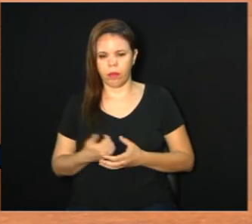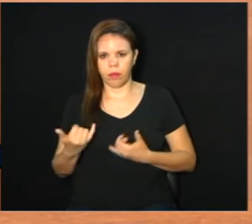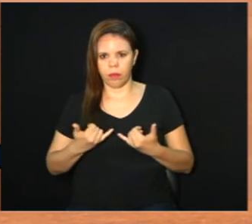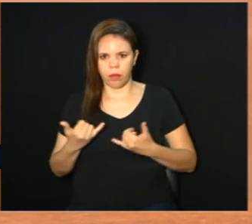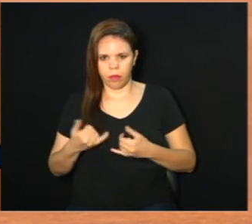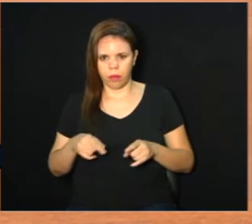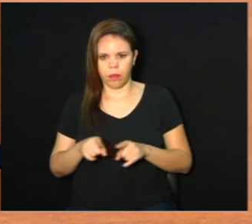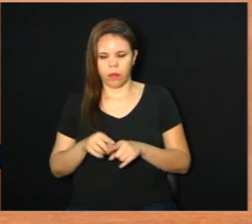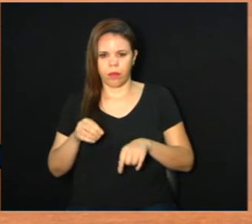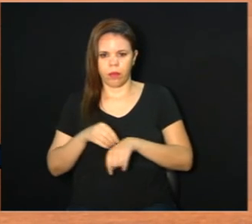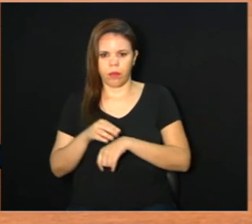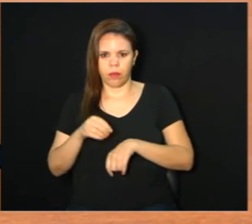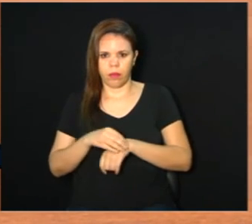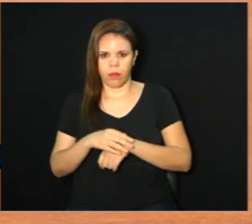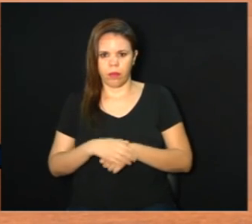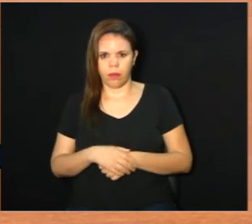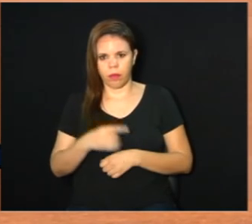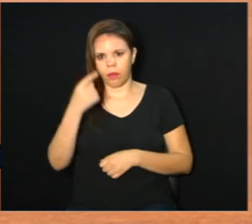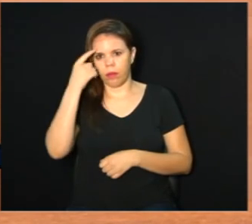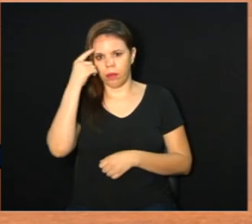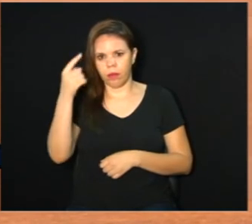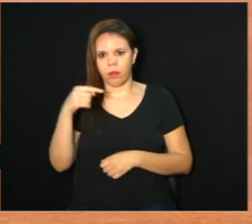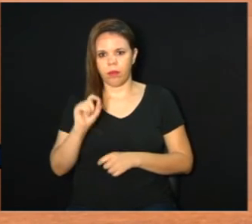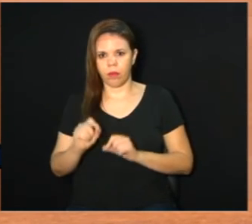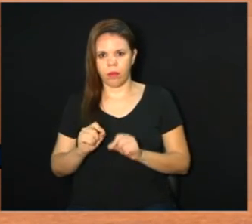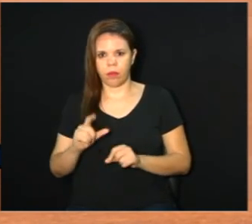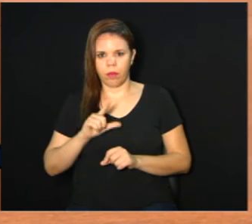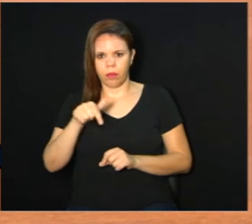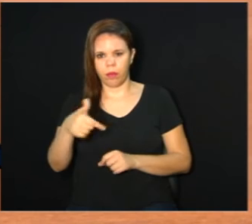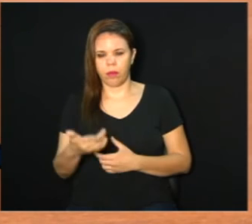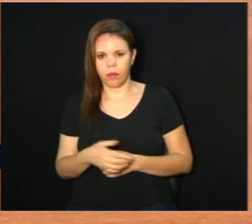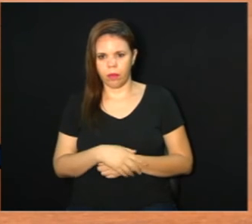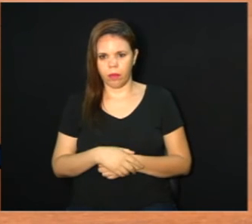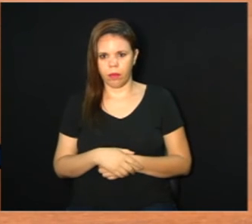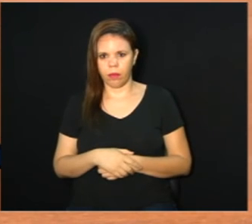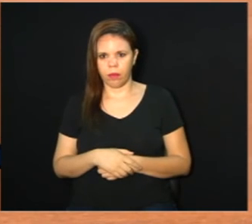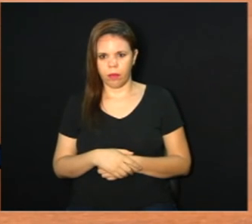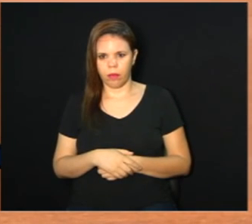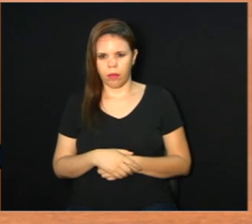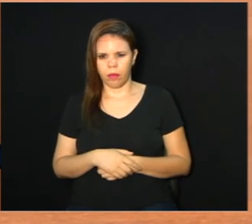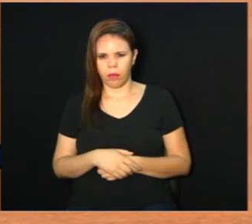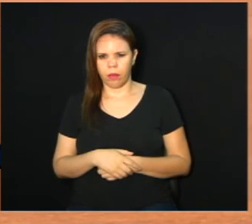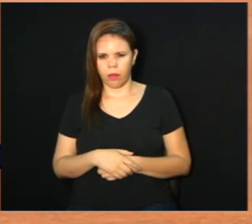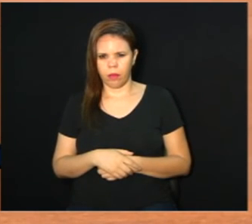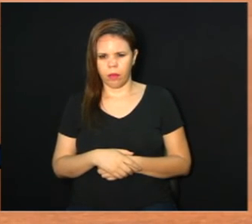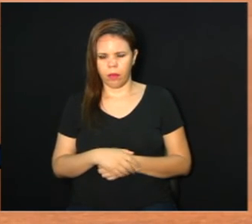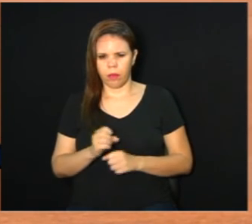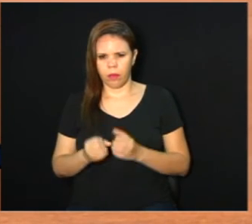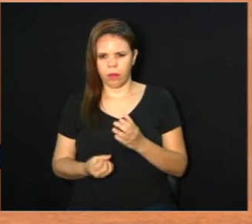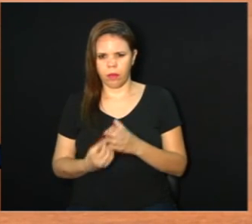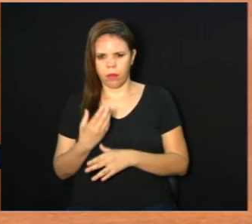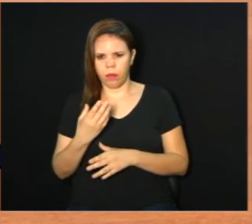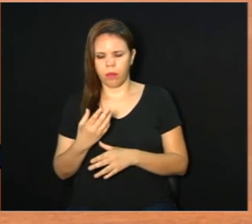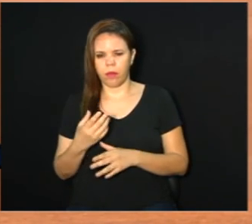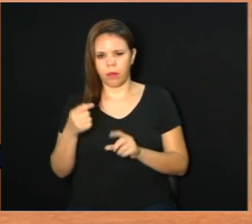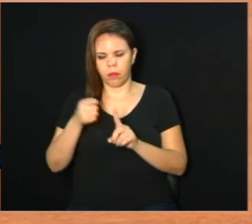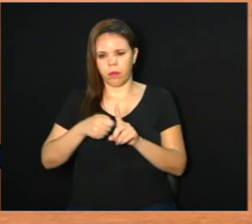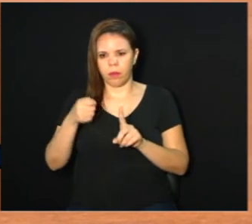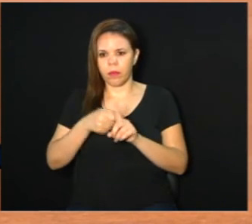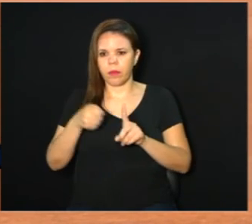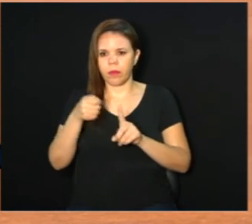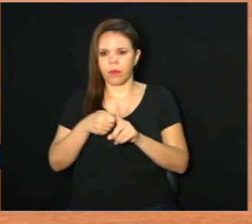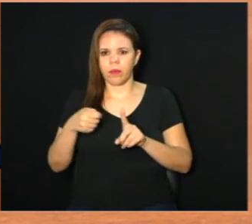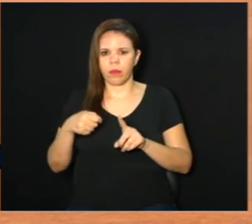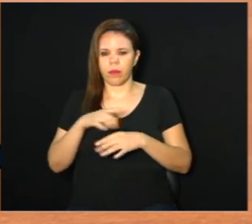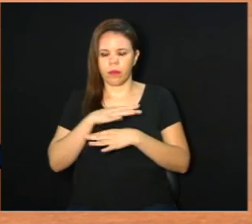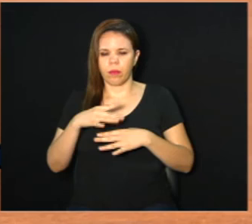informações trazidas, ideias para que depois essas possam se tornar, inclusive, políticas públicas da